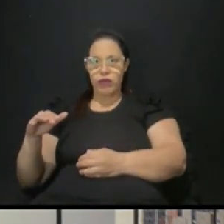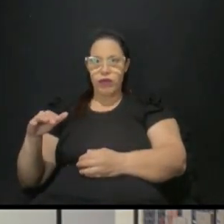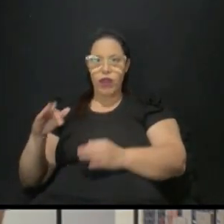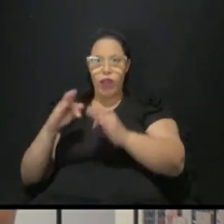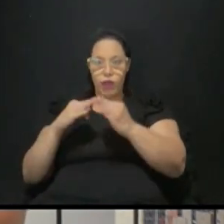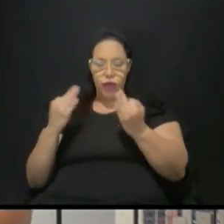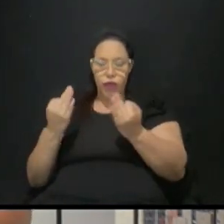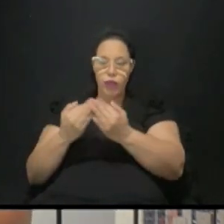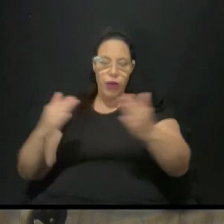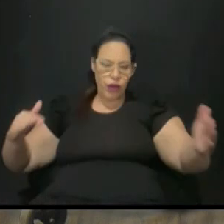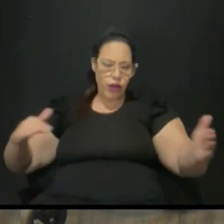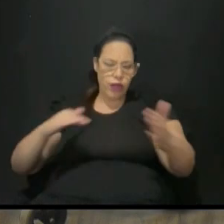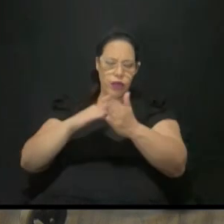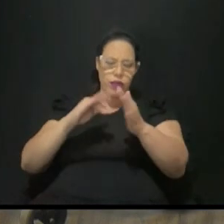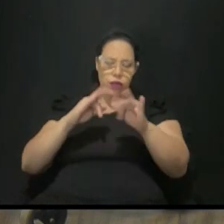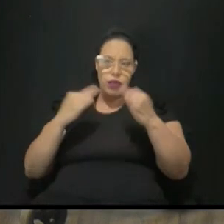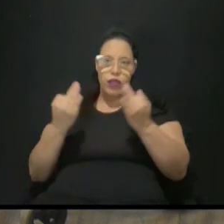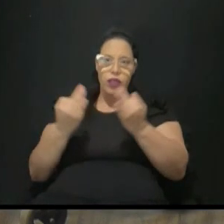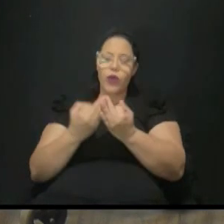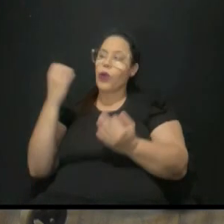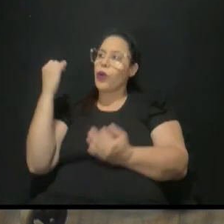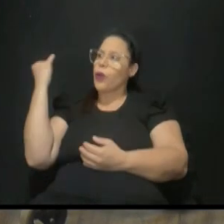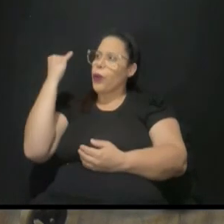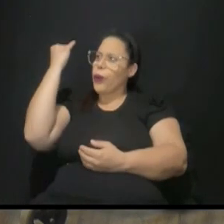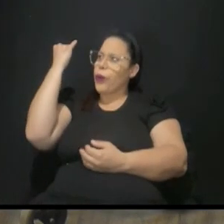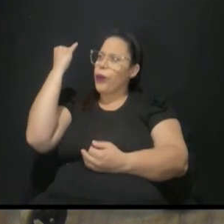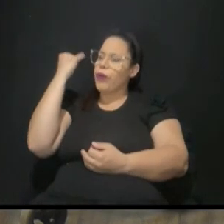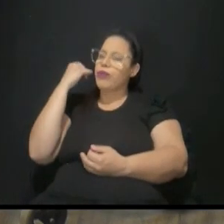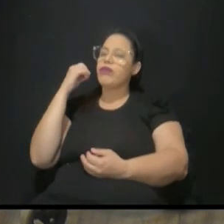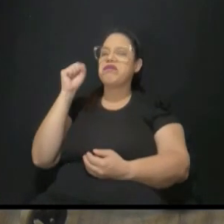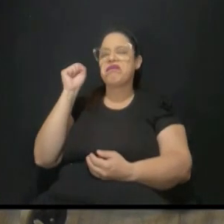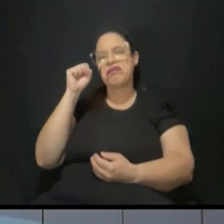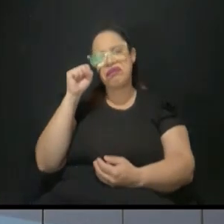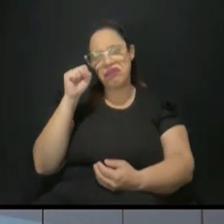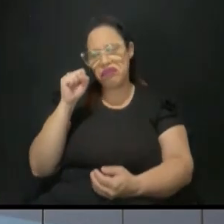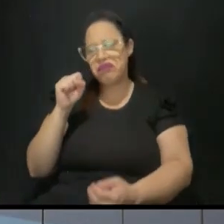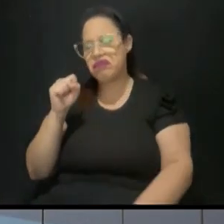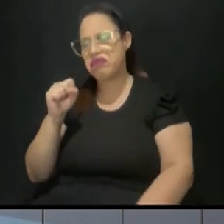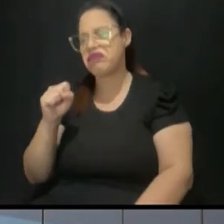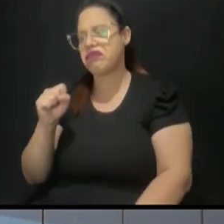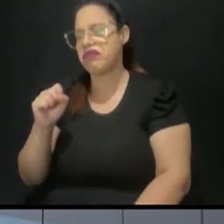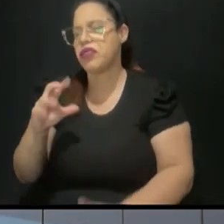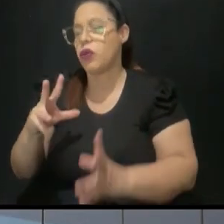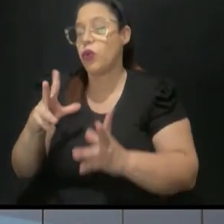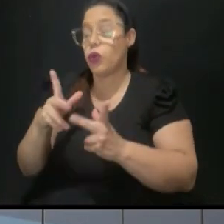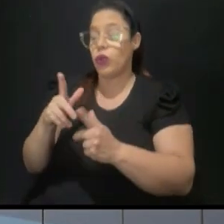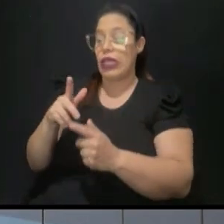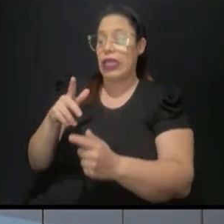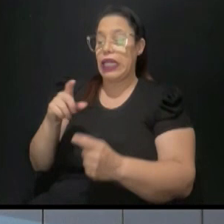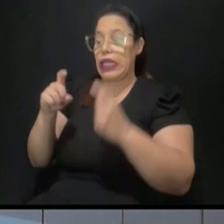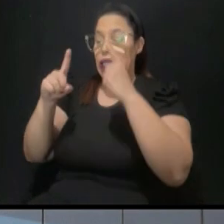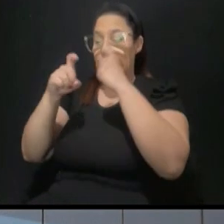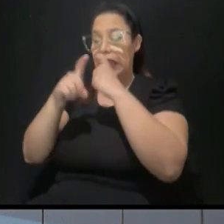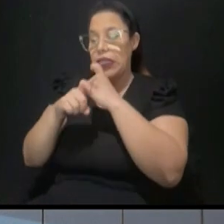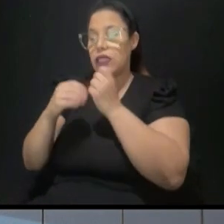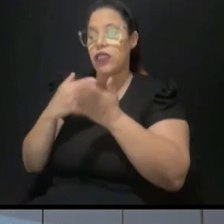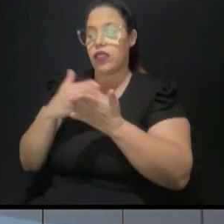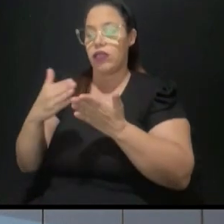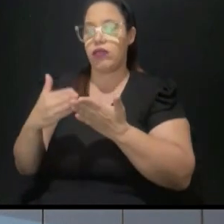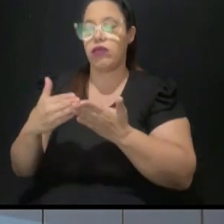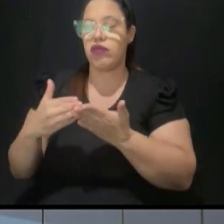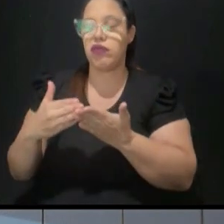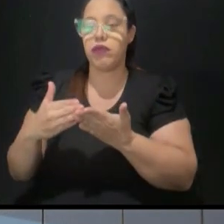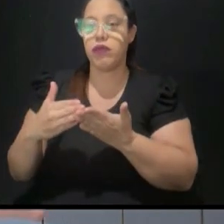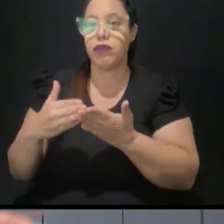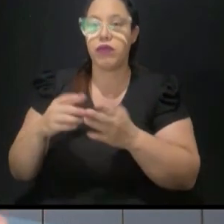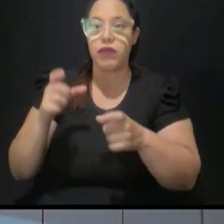criança já é bem importante, né? Sim, é um dos grandes desafios, né? Fazer com que a iniciação esportiva da pessoa com deficiência